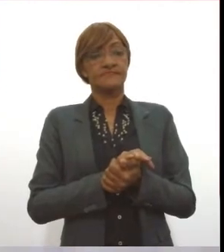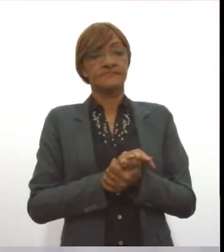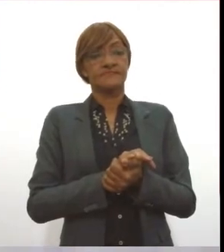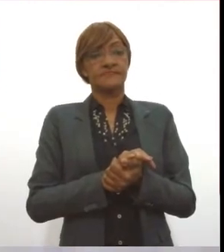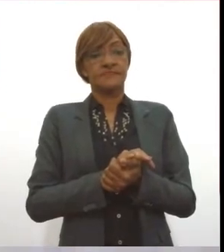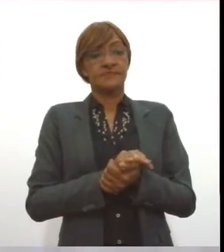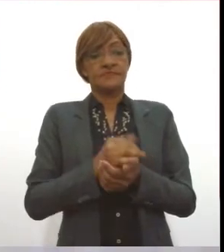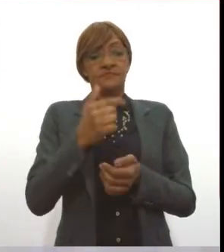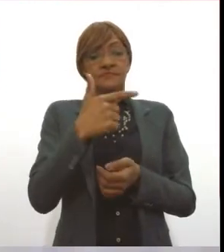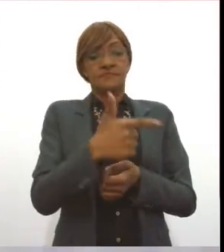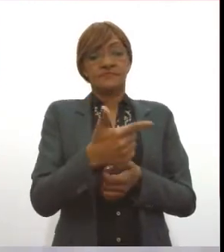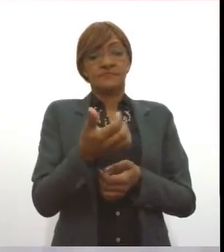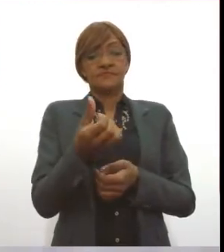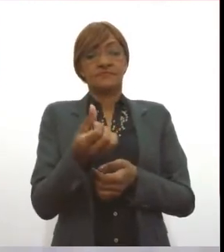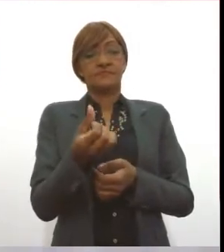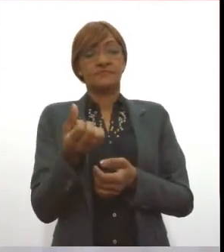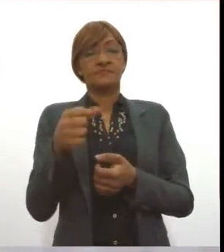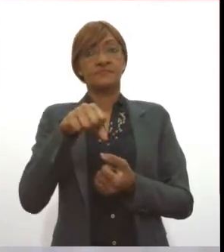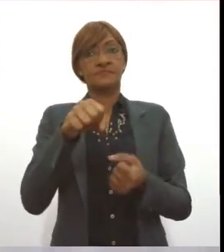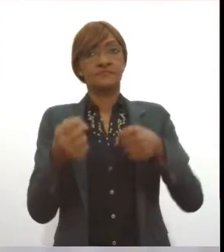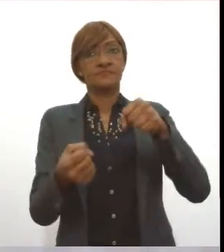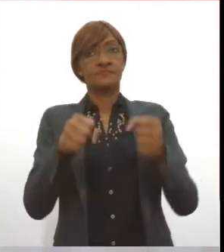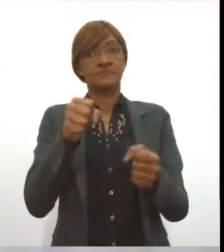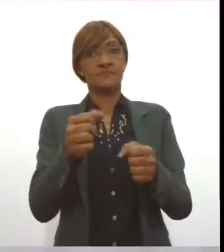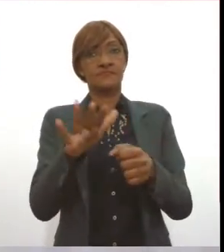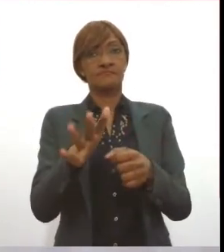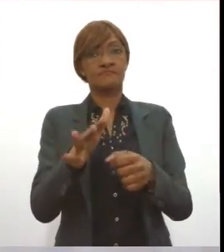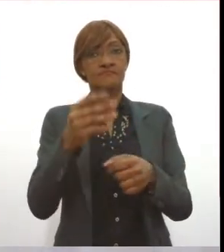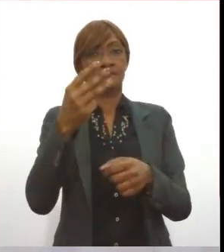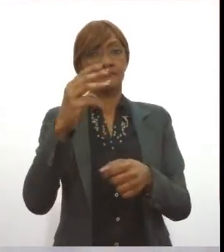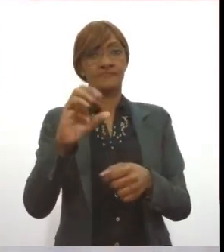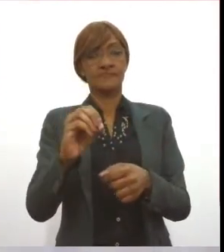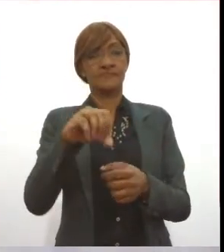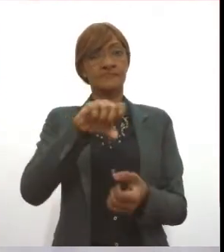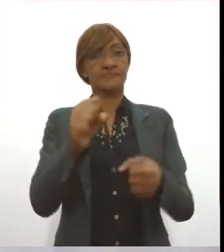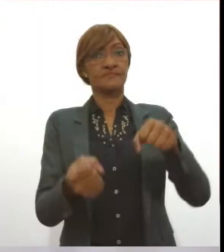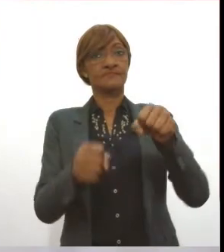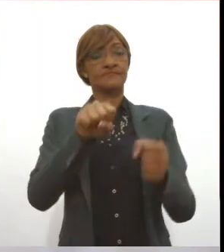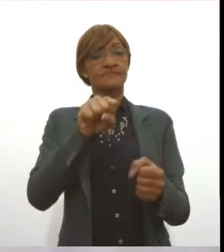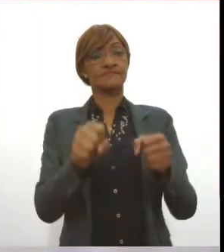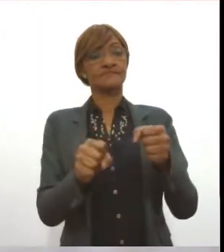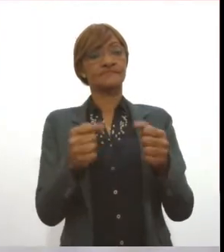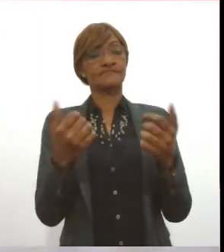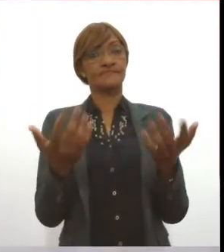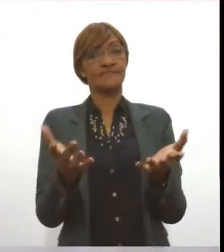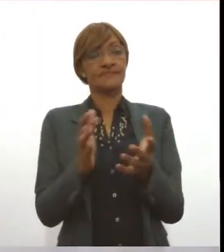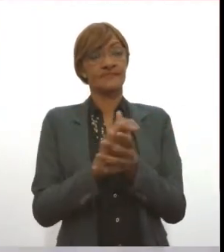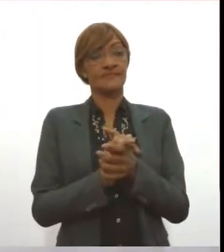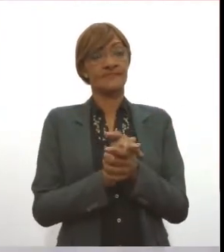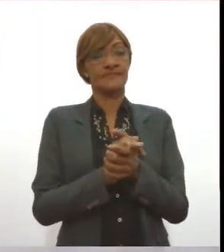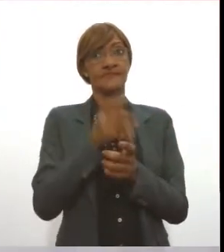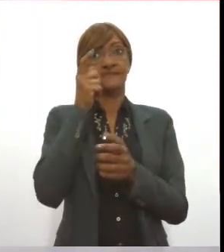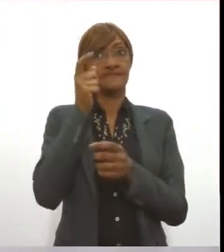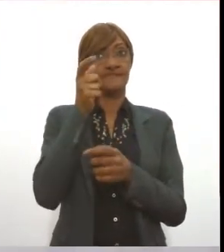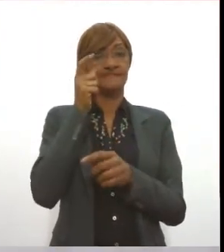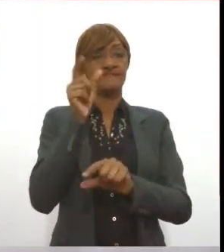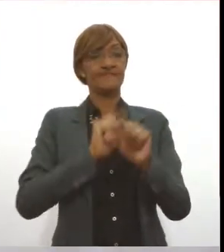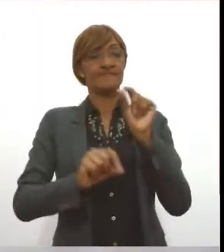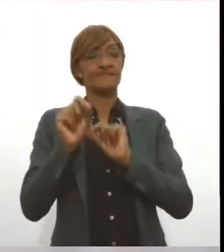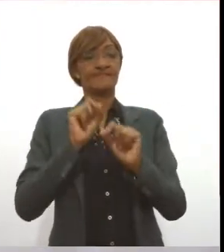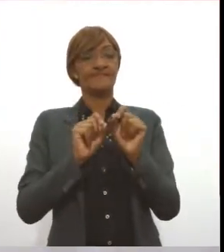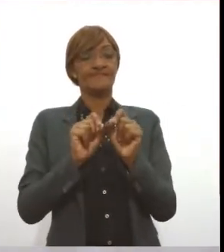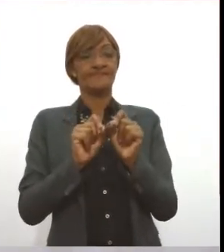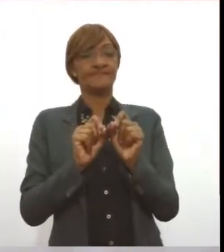26 carros, até no máximo 30 carros. Então, vai ter uma coisa curiosa. Quando terminar o filme,